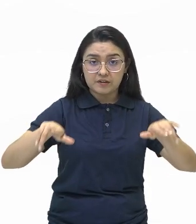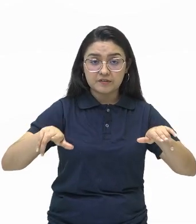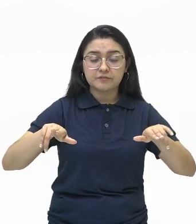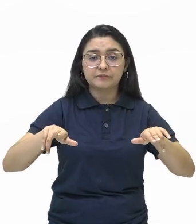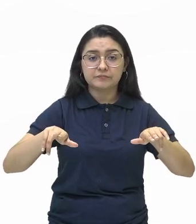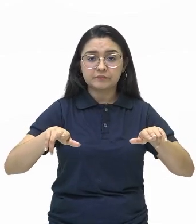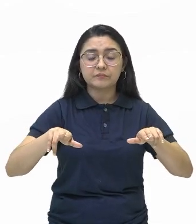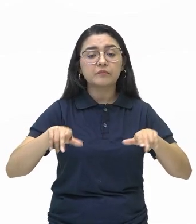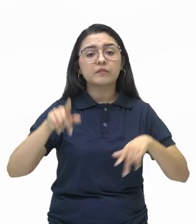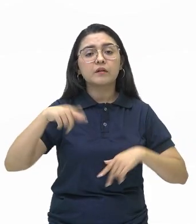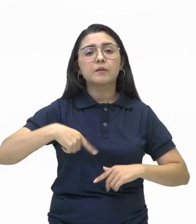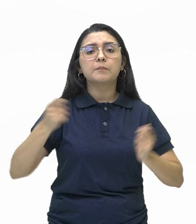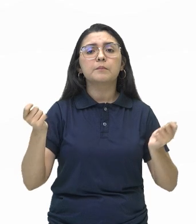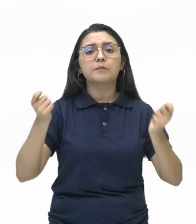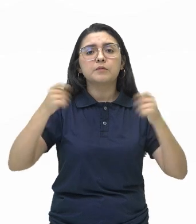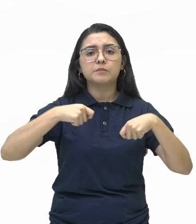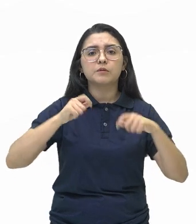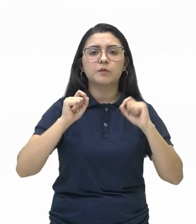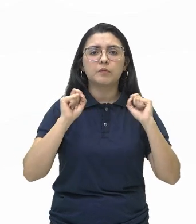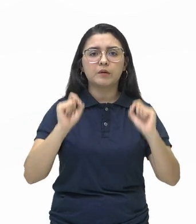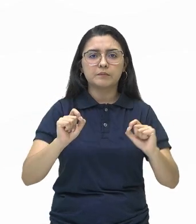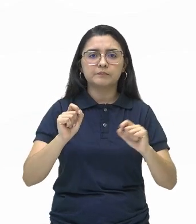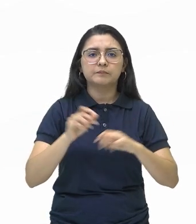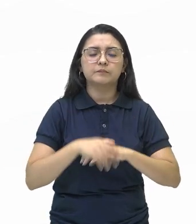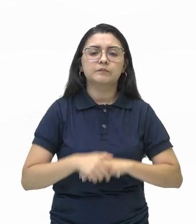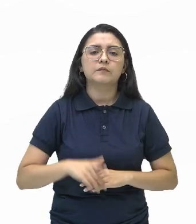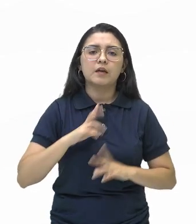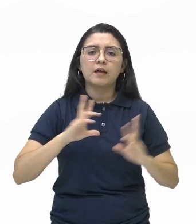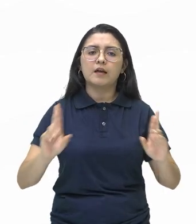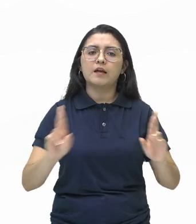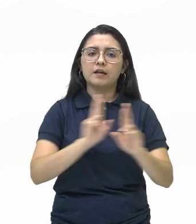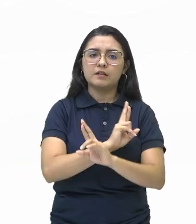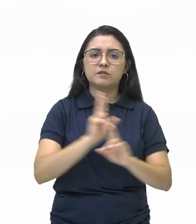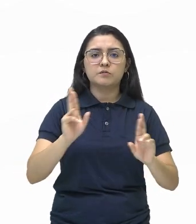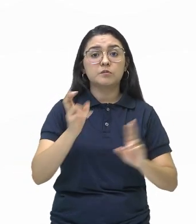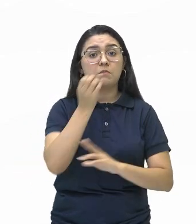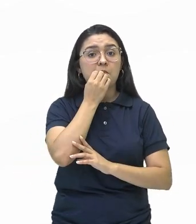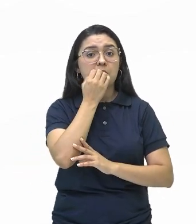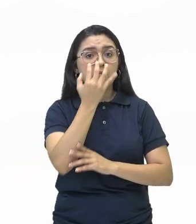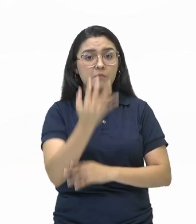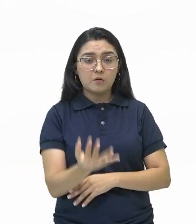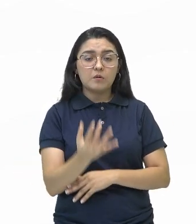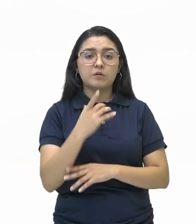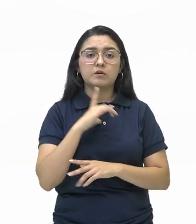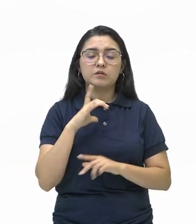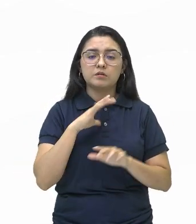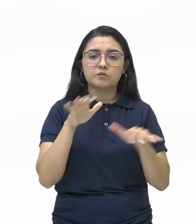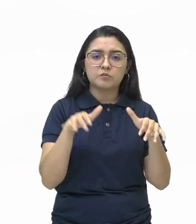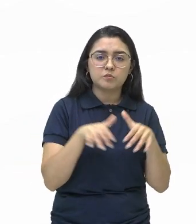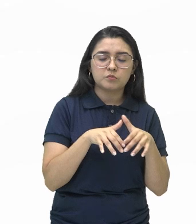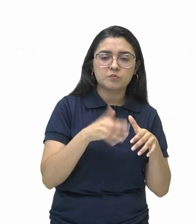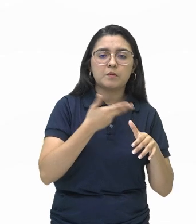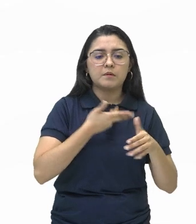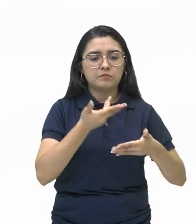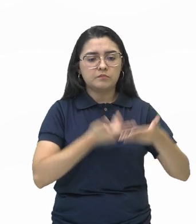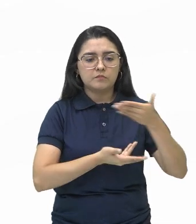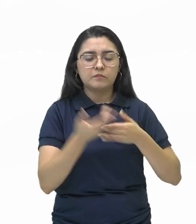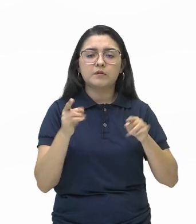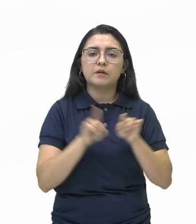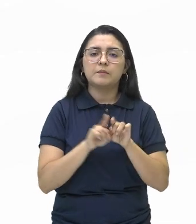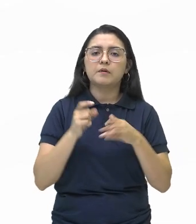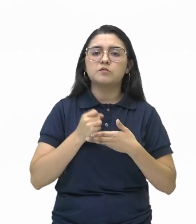diversidade, ela promove o quê? Relações positivas entre colegas e contribui para